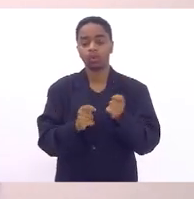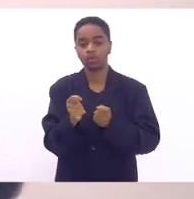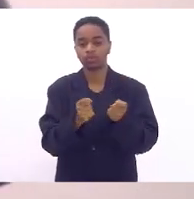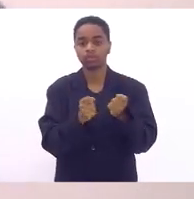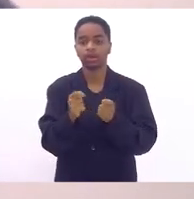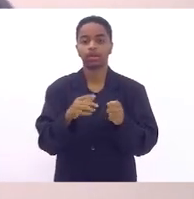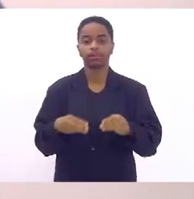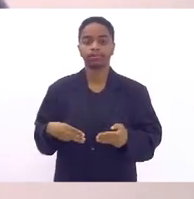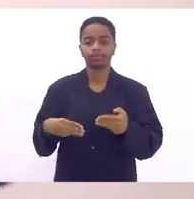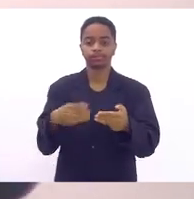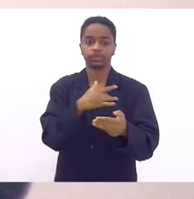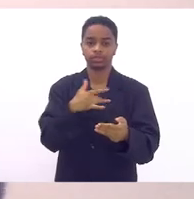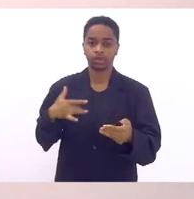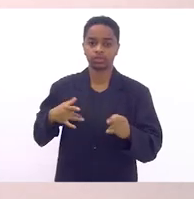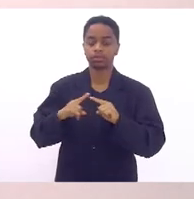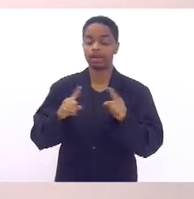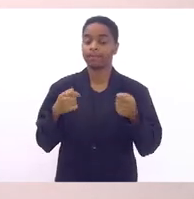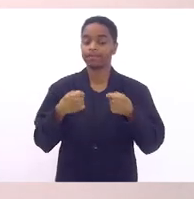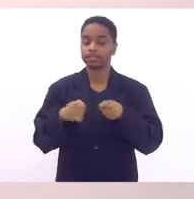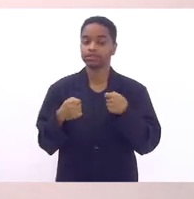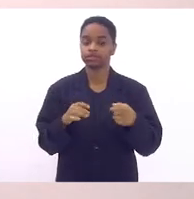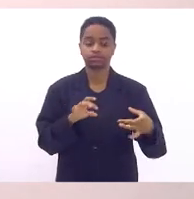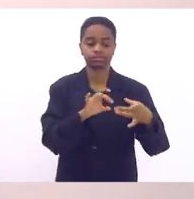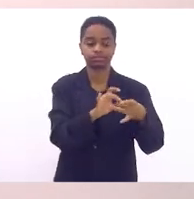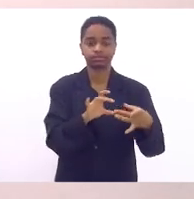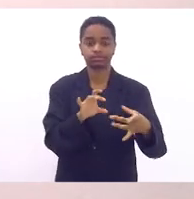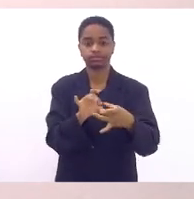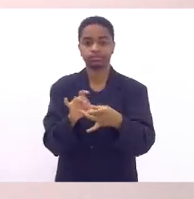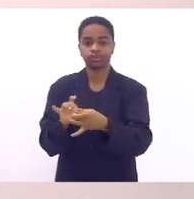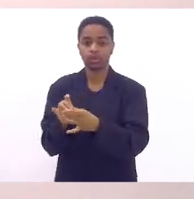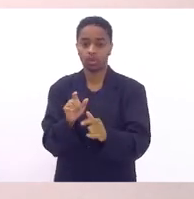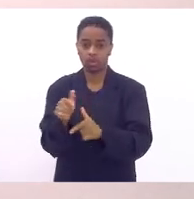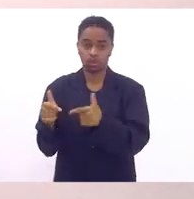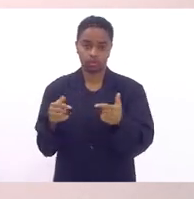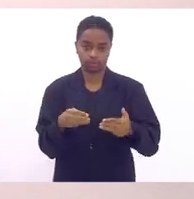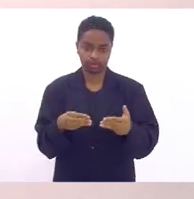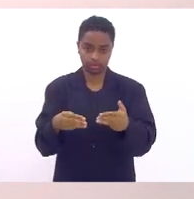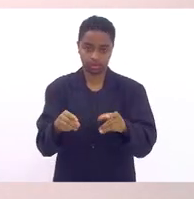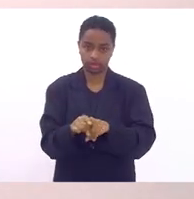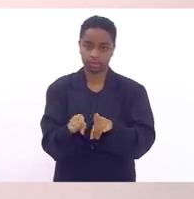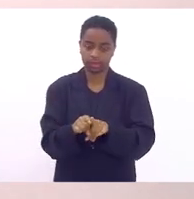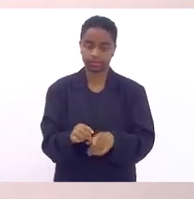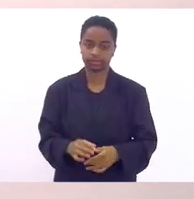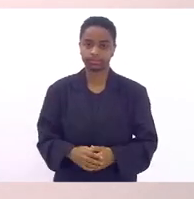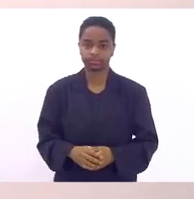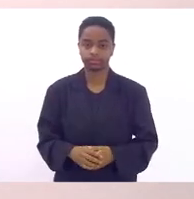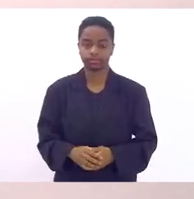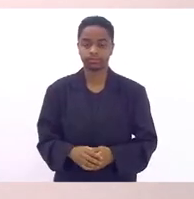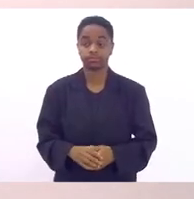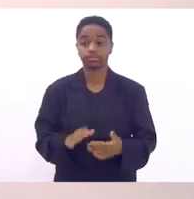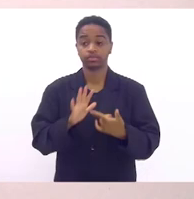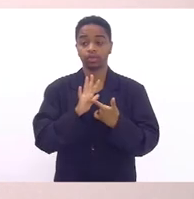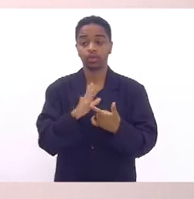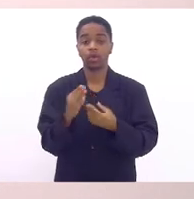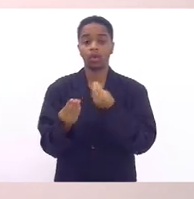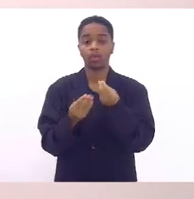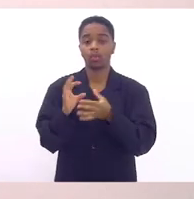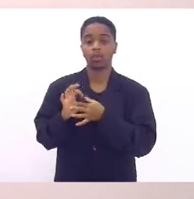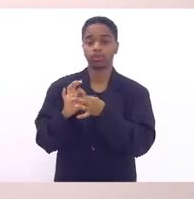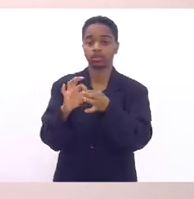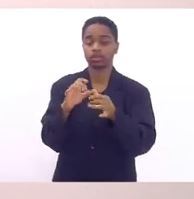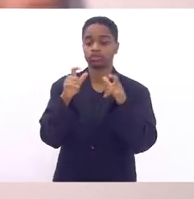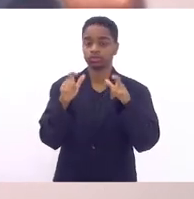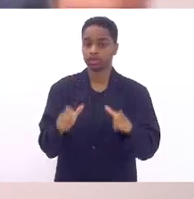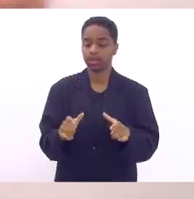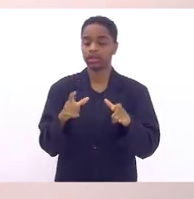Saúde mas essa articulação com os outros Ministério del é fundamental para que isso avance no contexto local nós temos a